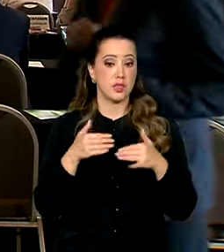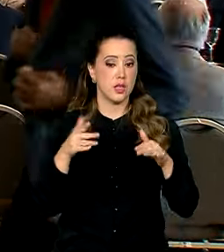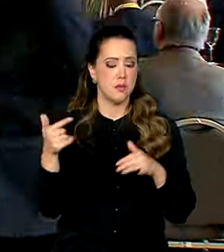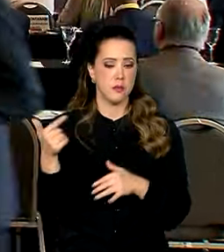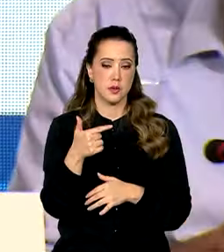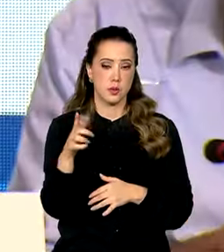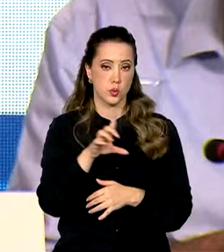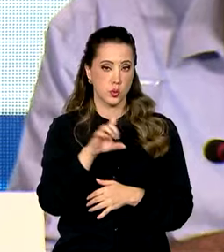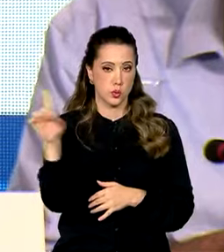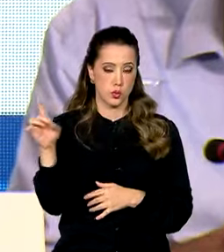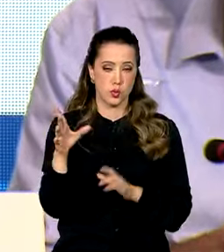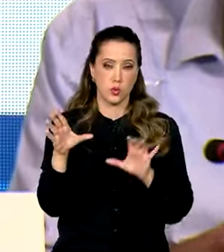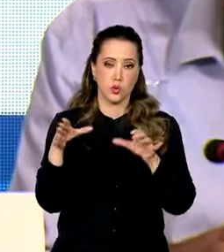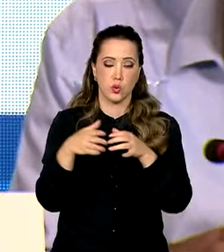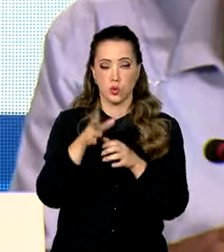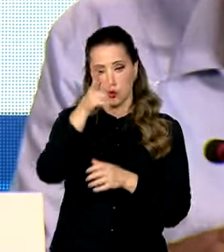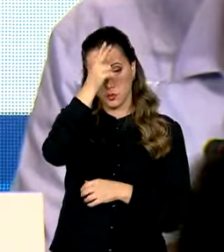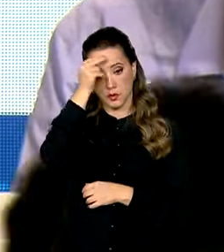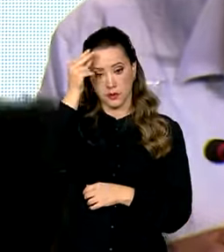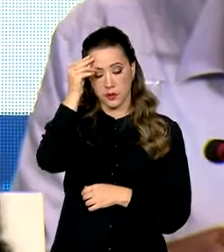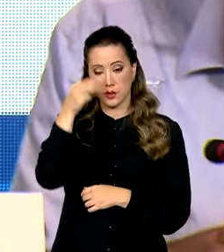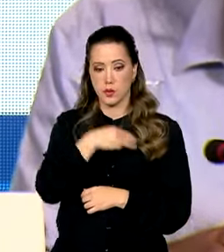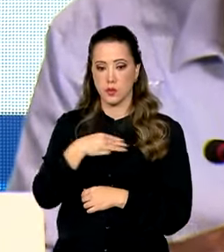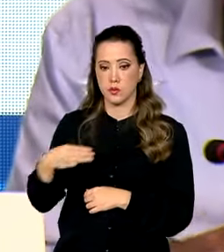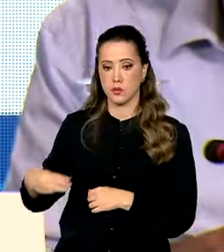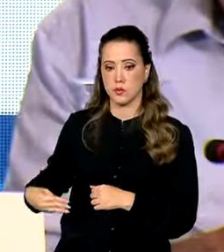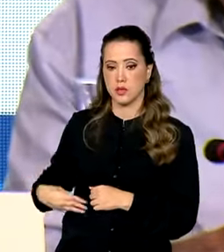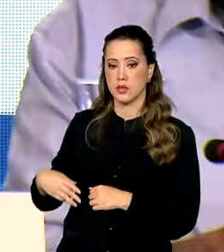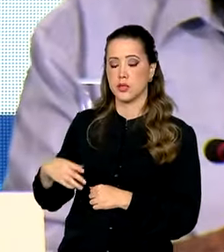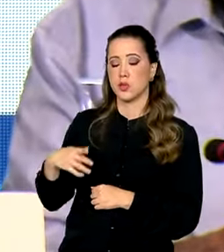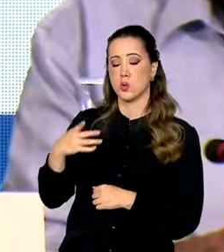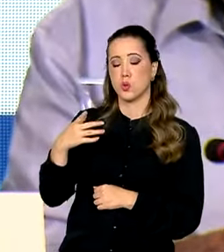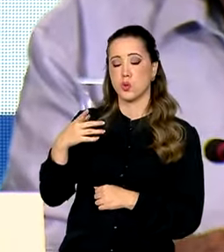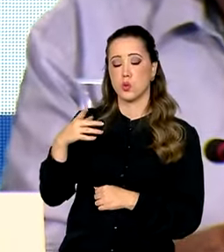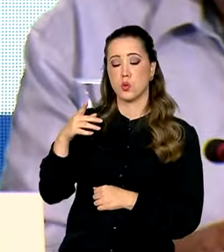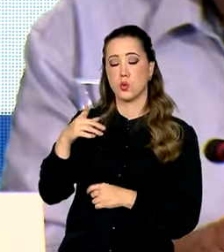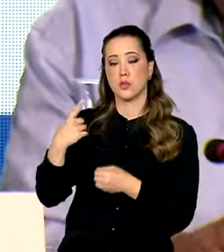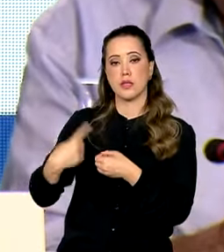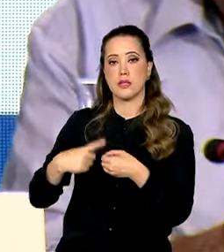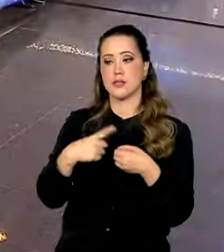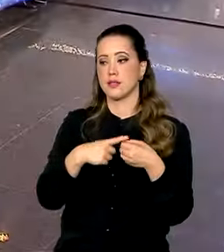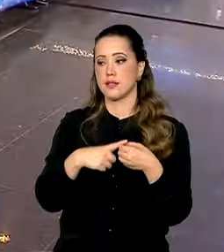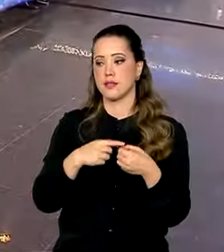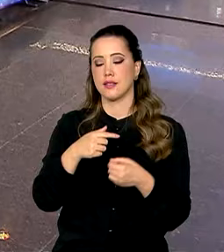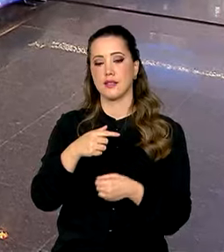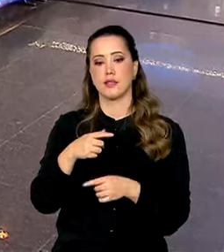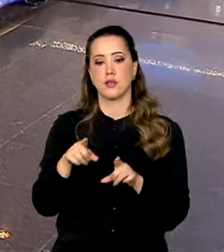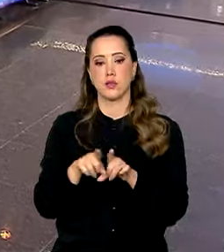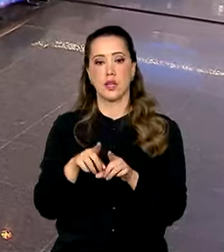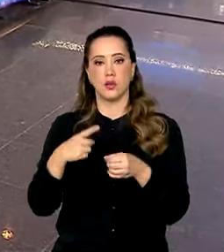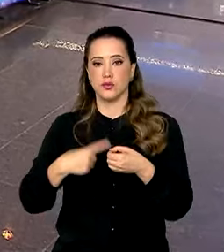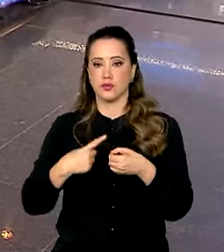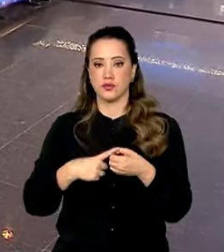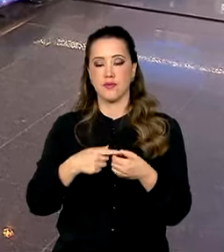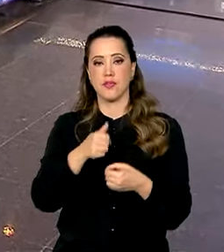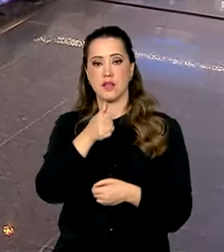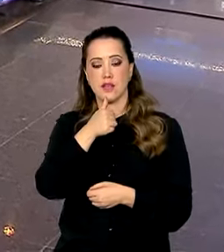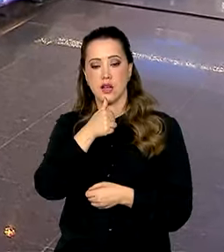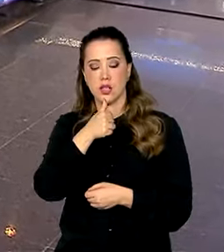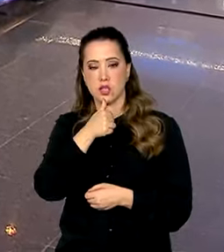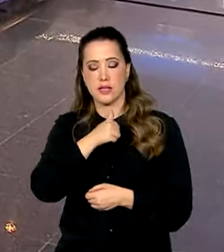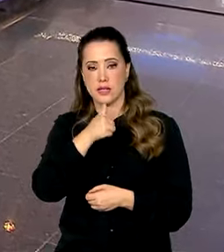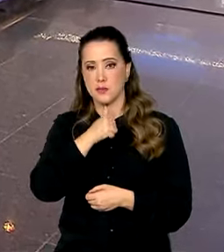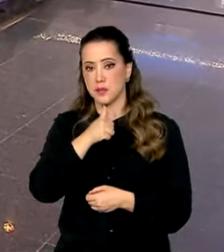de Prefeitos, o ministro das Cidades, Jader Filho, começou o seu discurso pedindo a colaboração